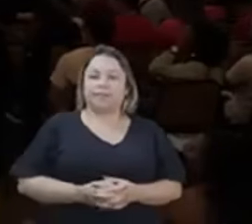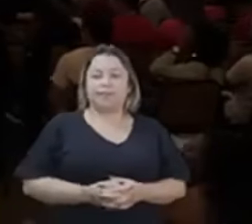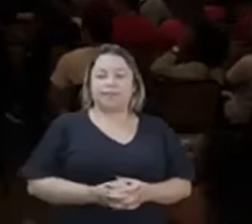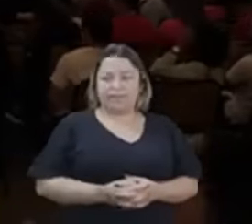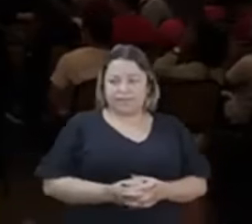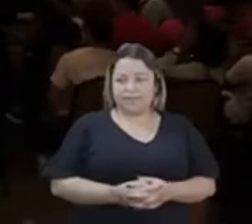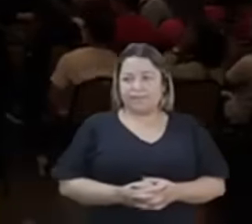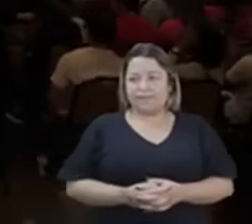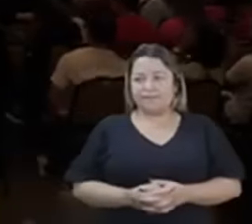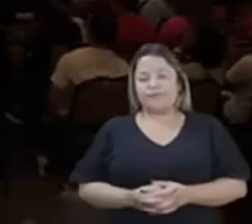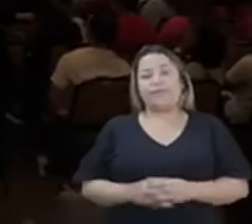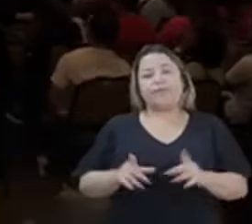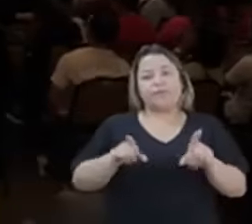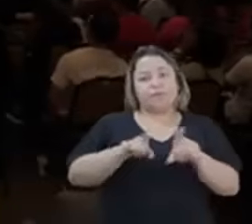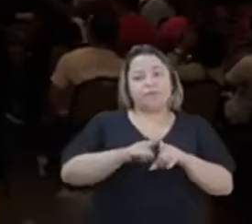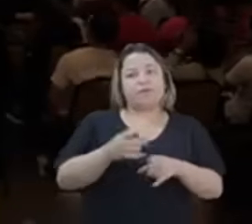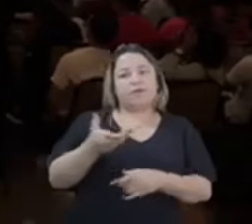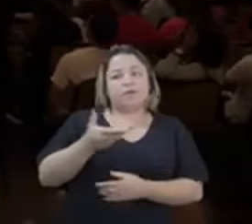Quero também